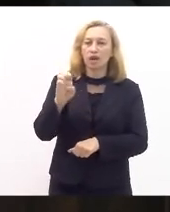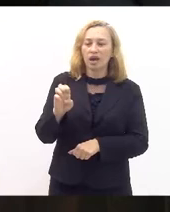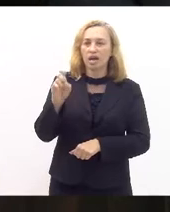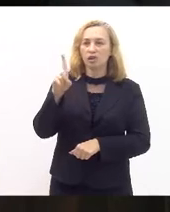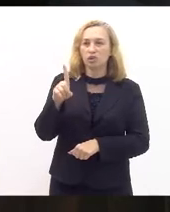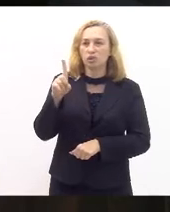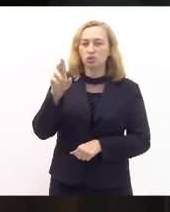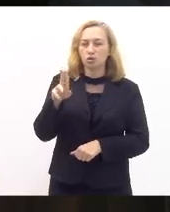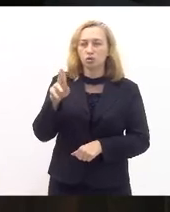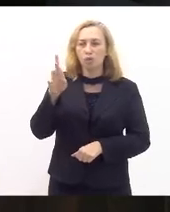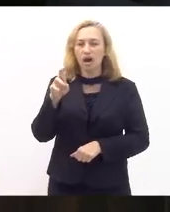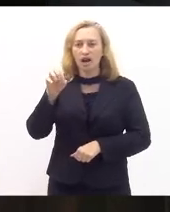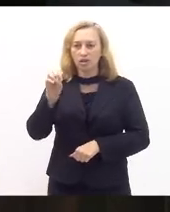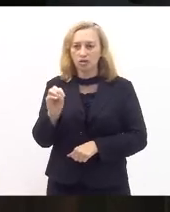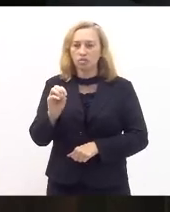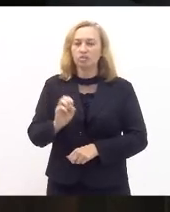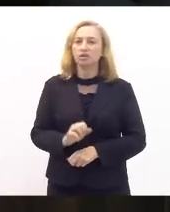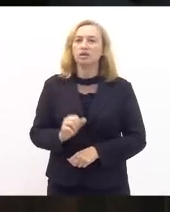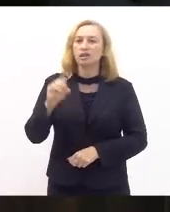ao senhor Samir,